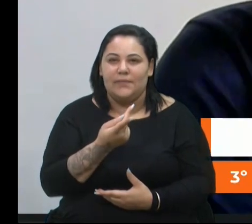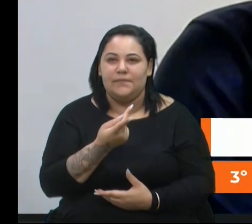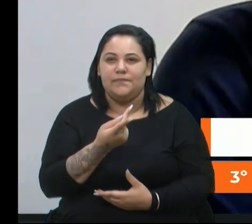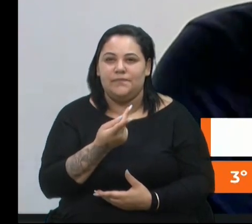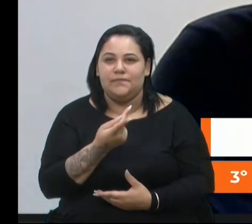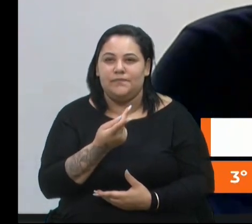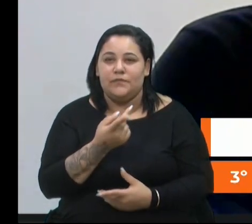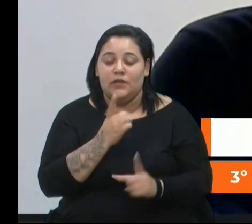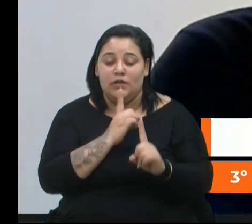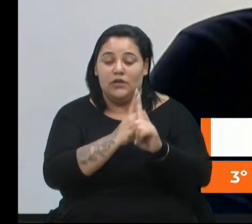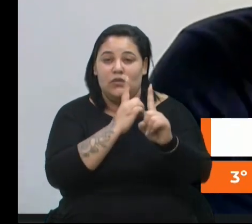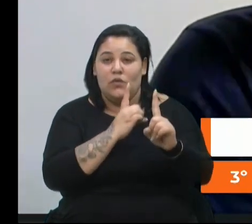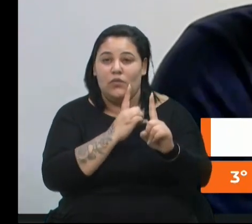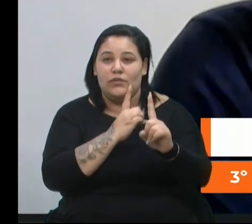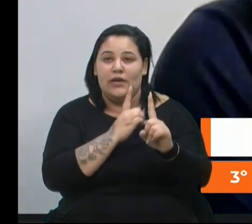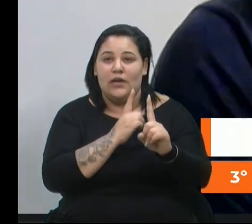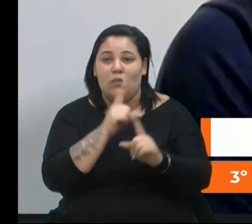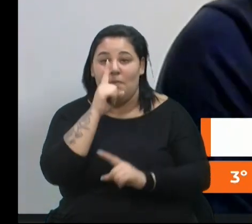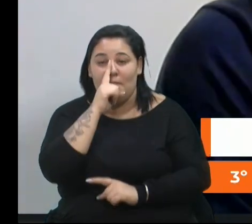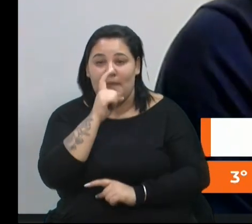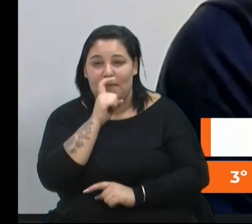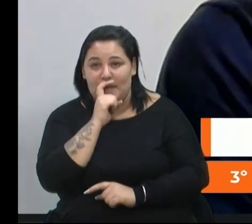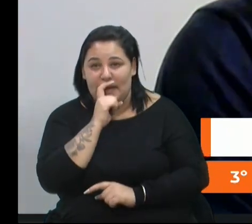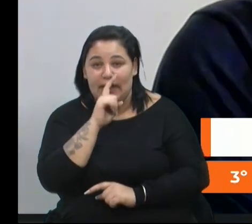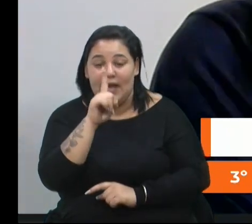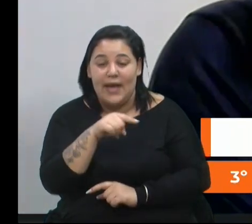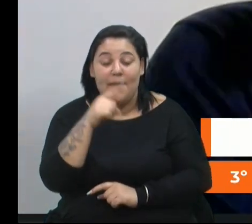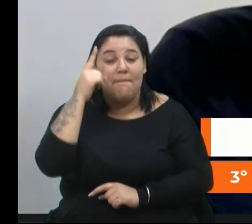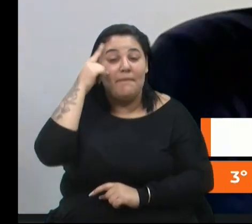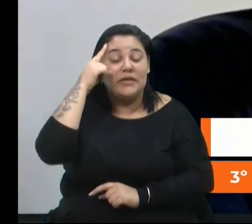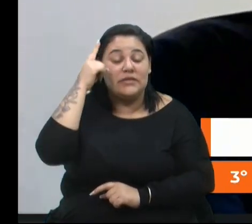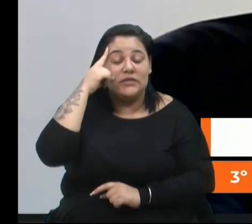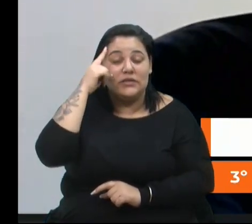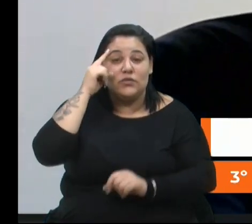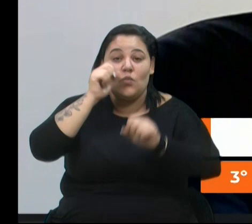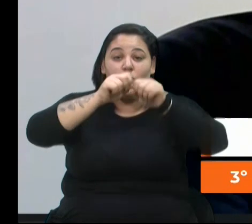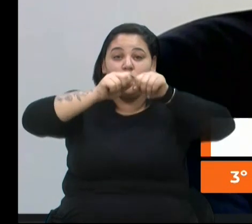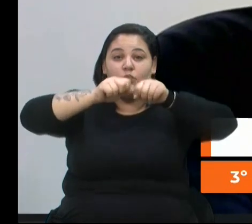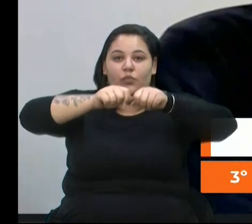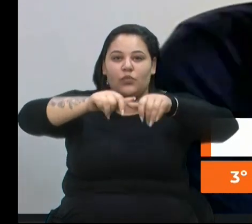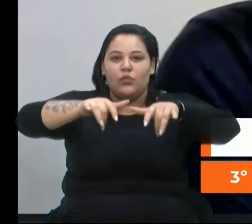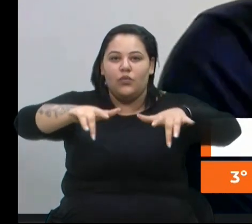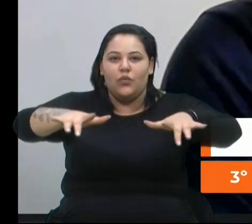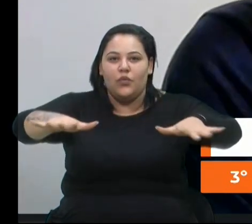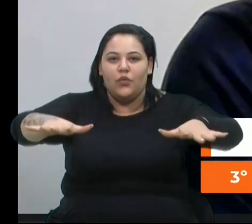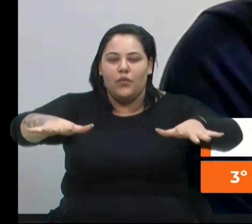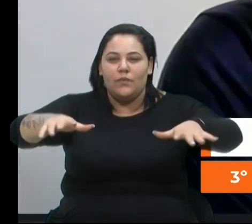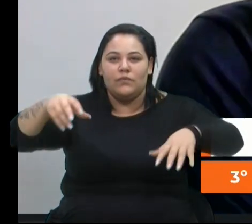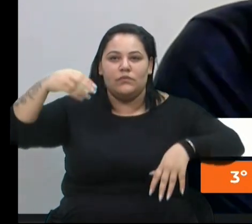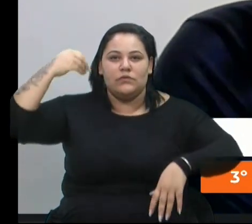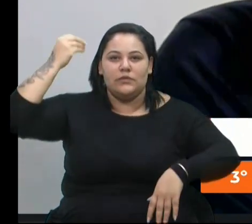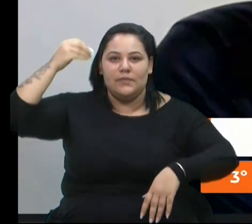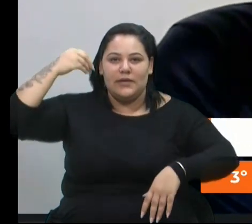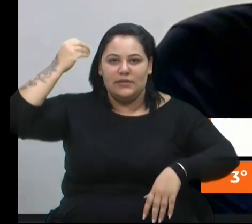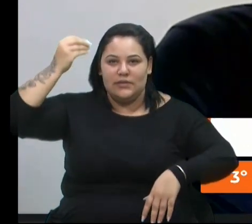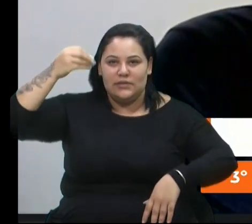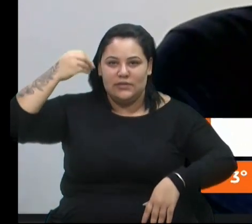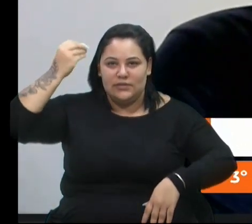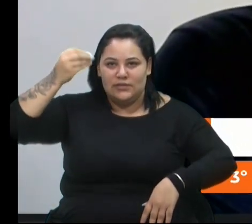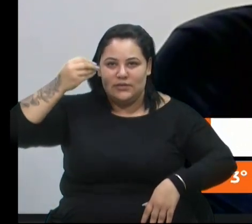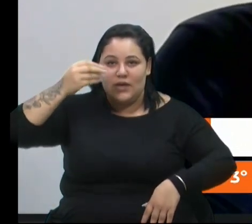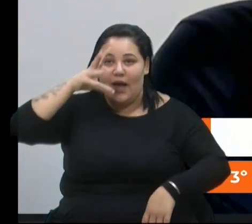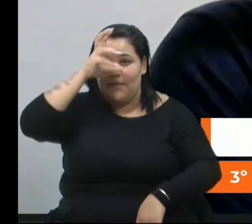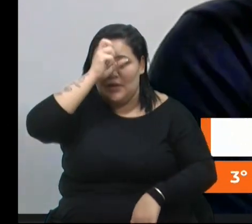em encontrar com pares, é pensando em um compartilhar de experiências, um compartilhar